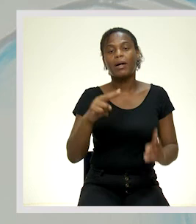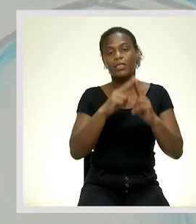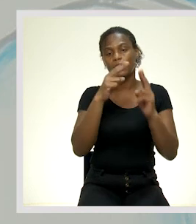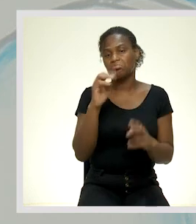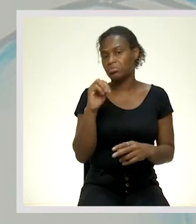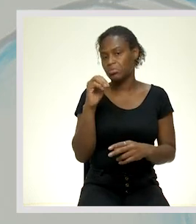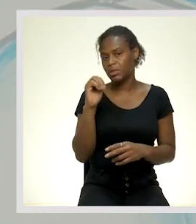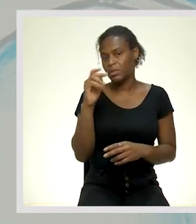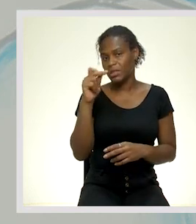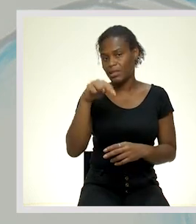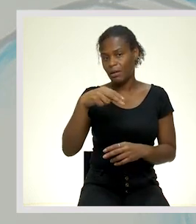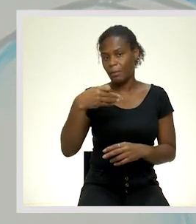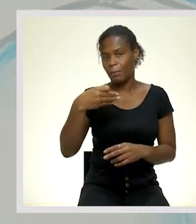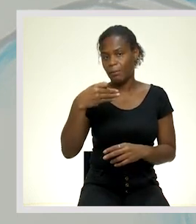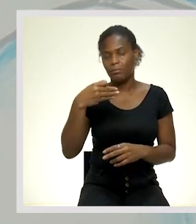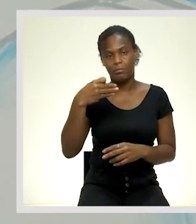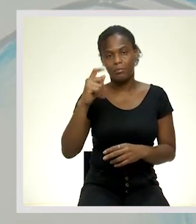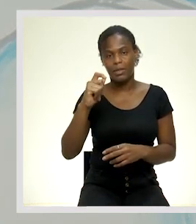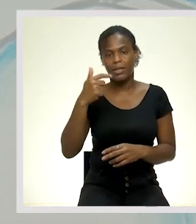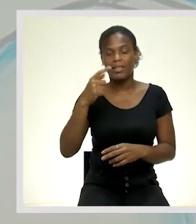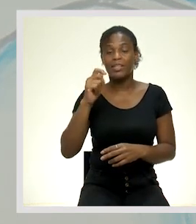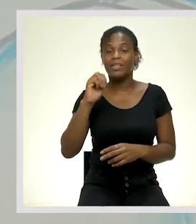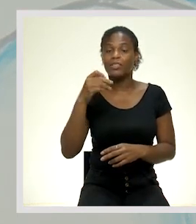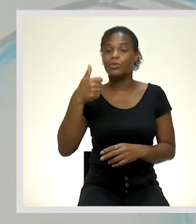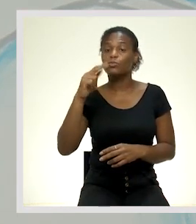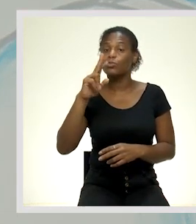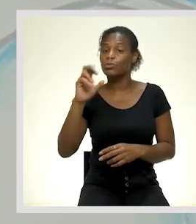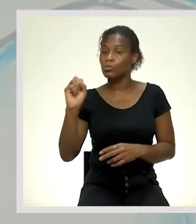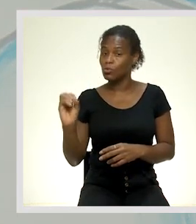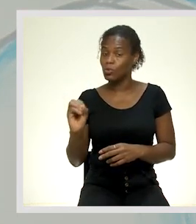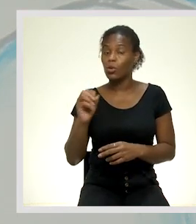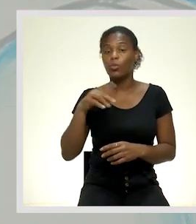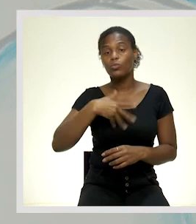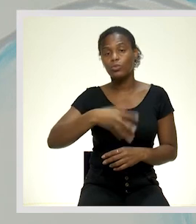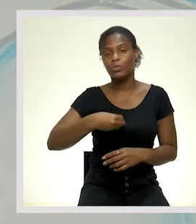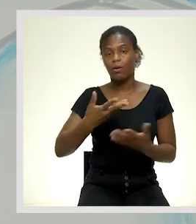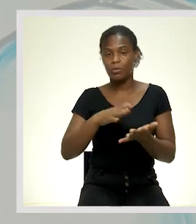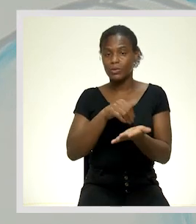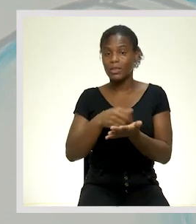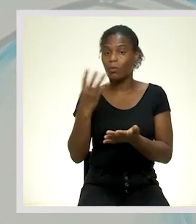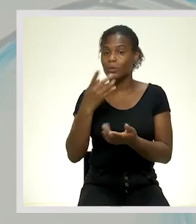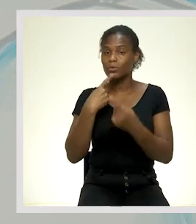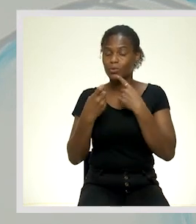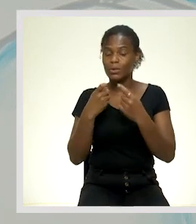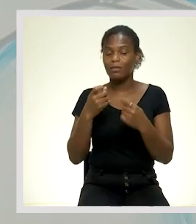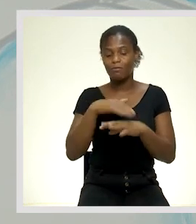E assim, corrigidas as 4 questões aqui colocadas na aula de hoje.